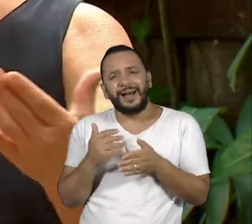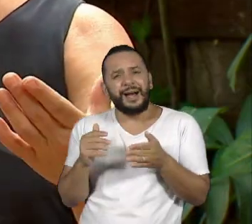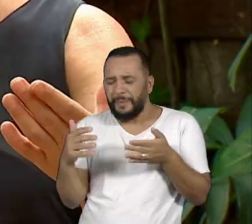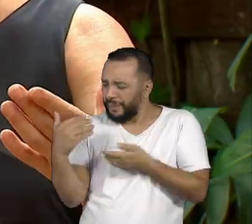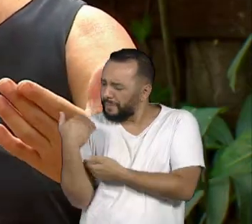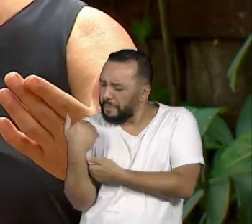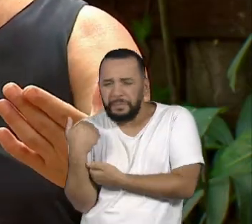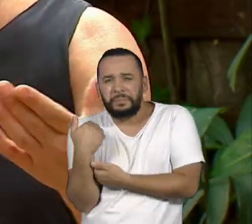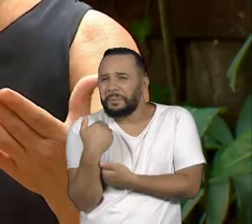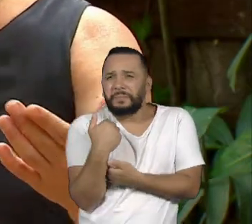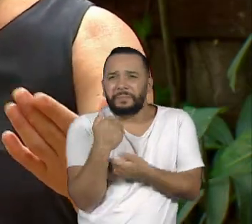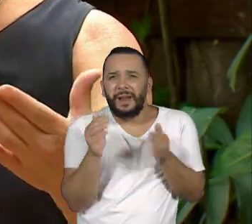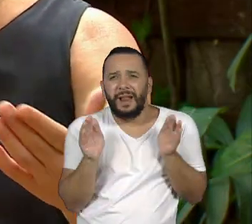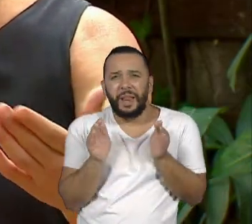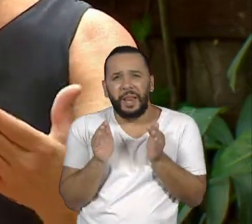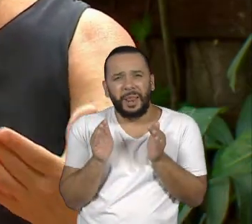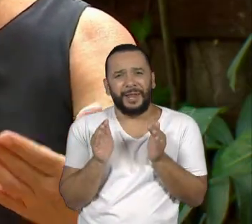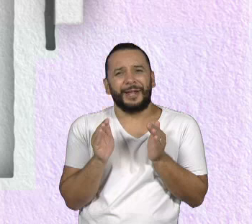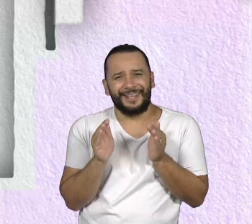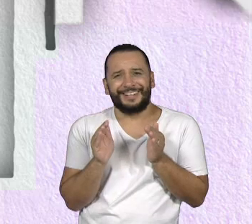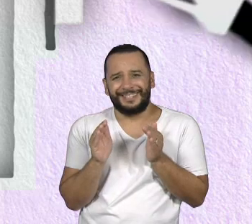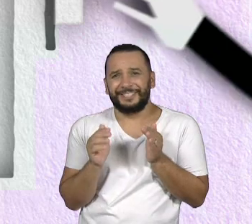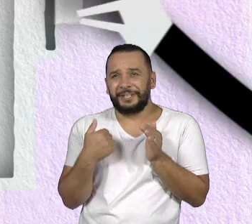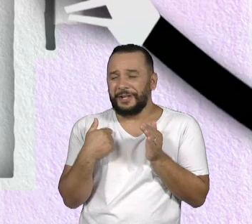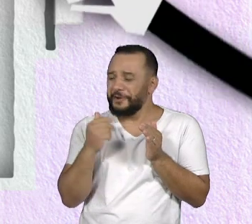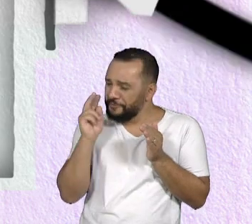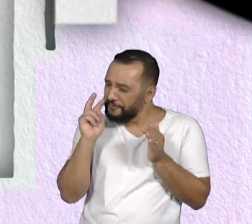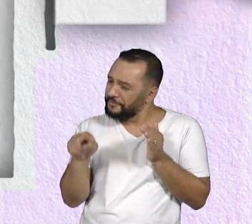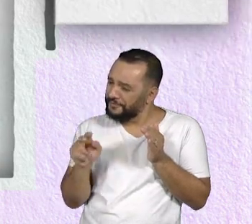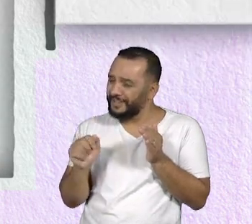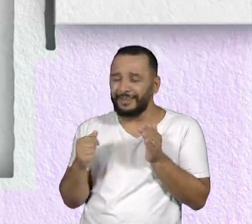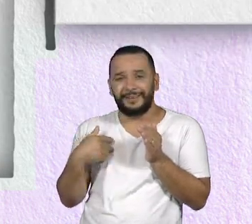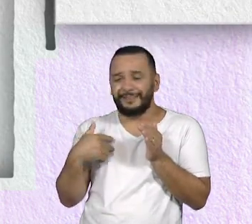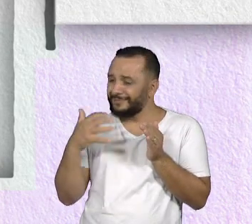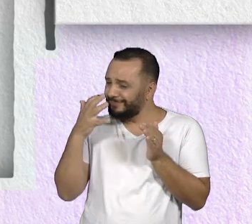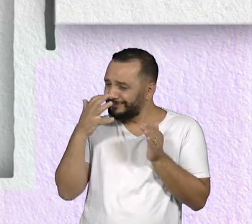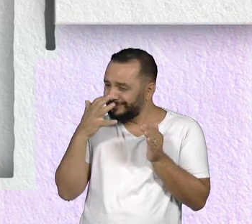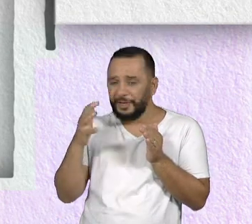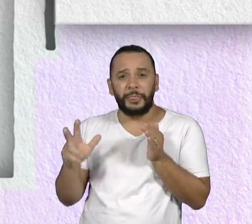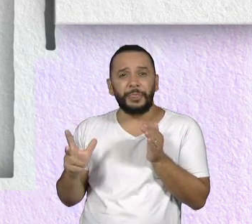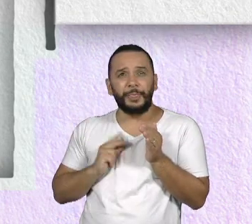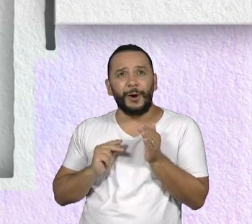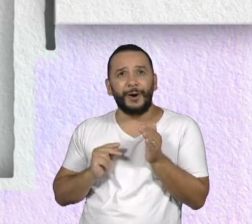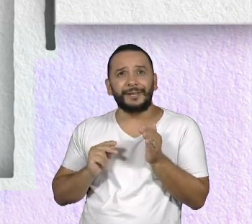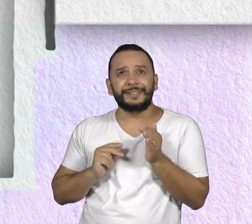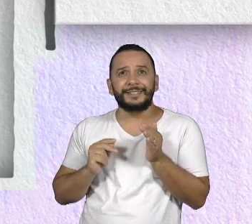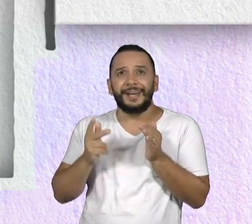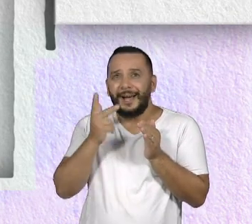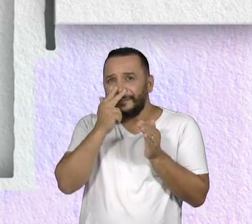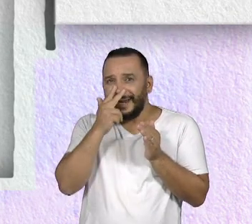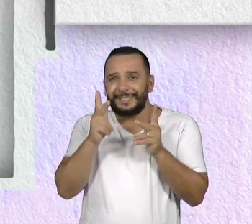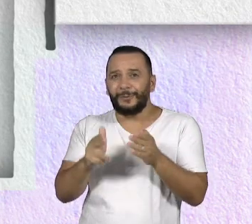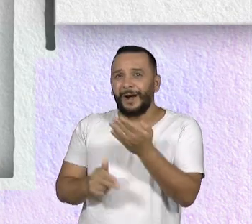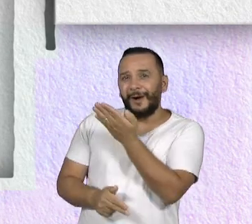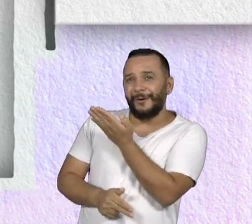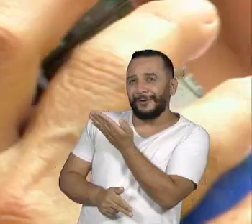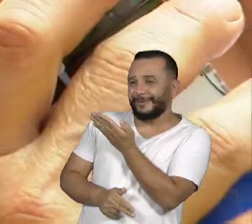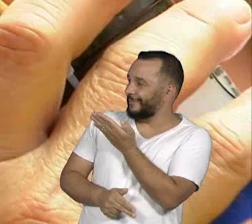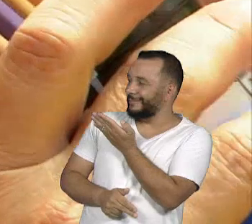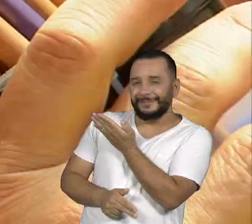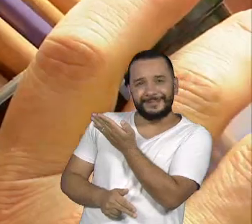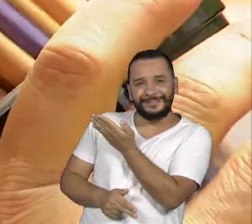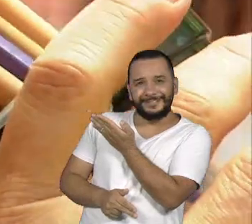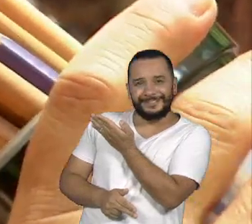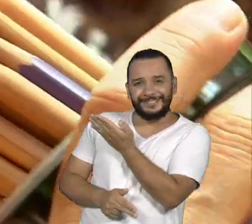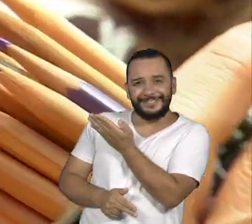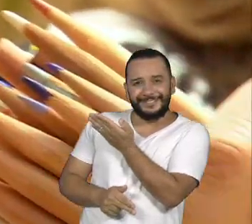estava enroladinha num cobertor assim. E eu olhei e falei, nossa, ela parece um sushi. E daí